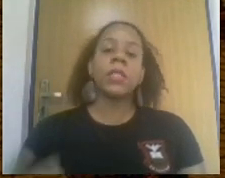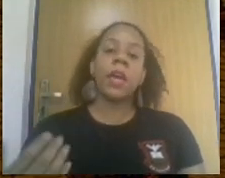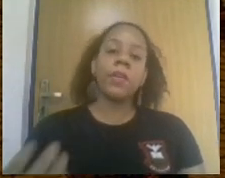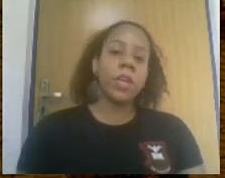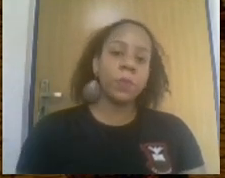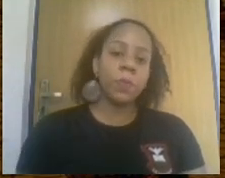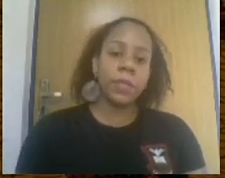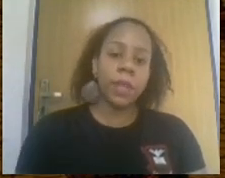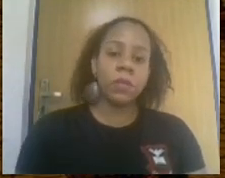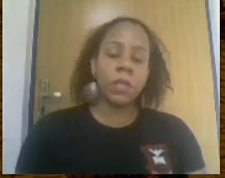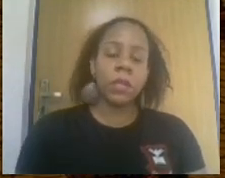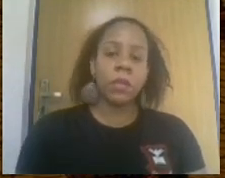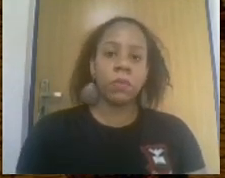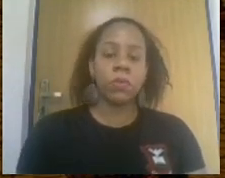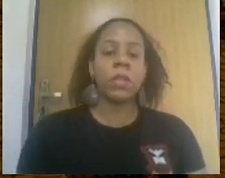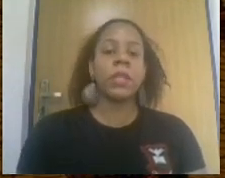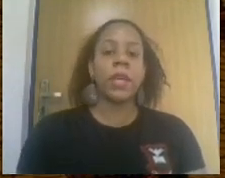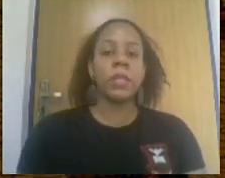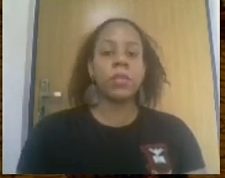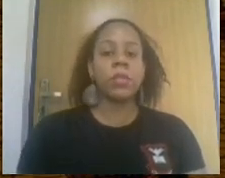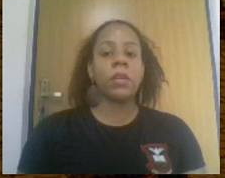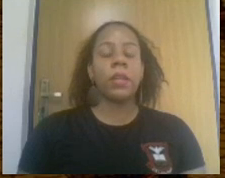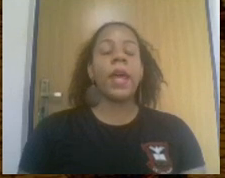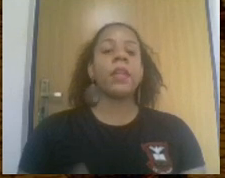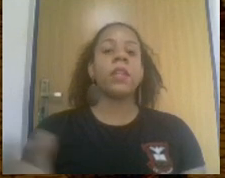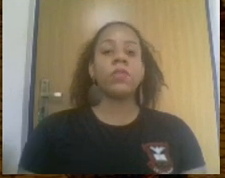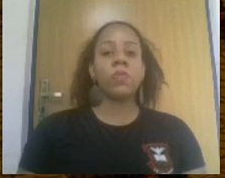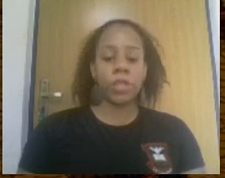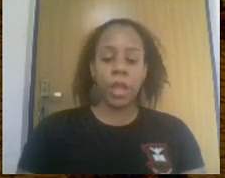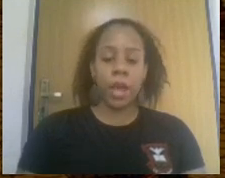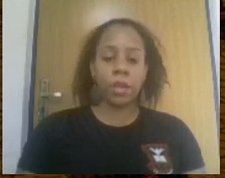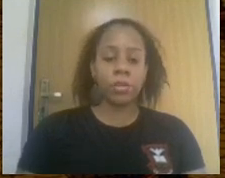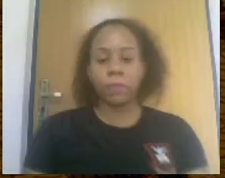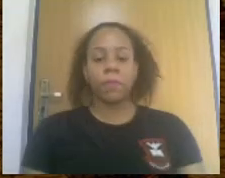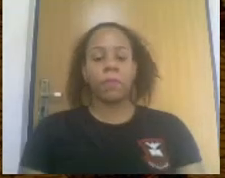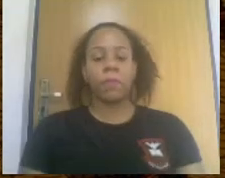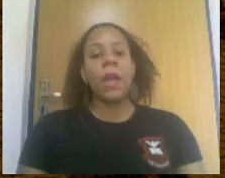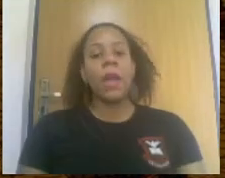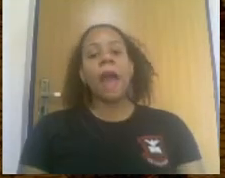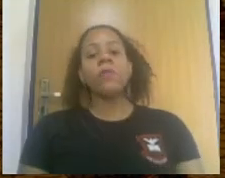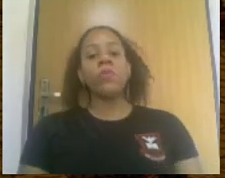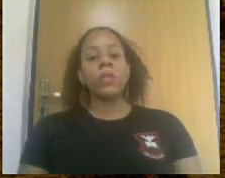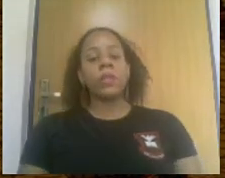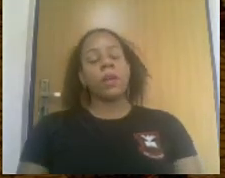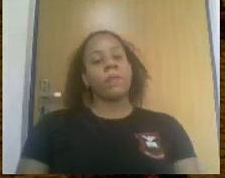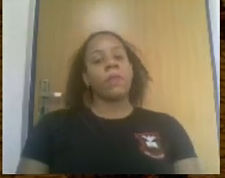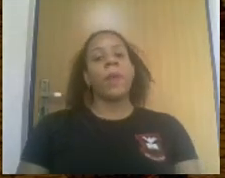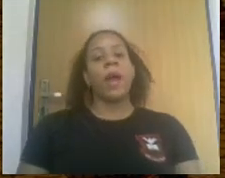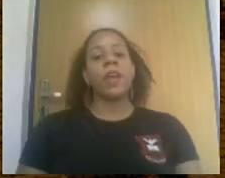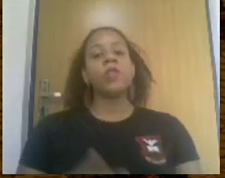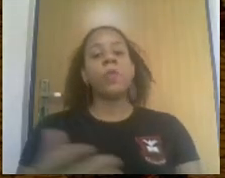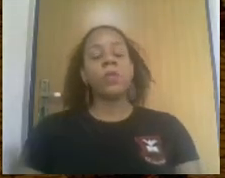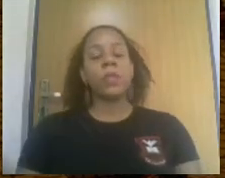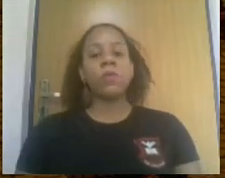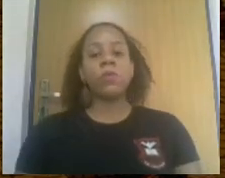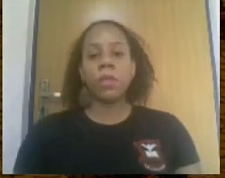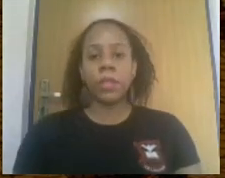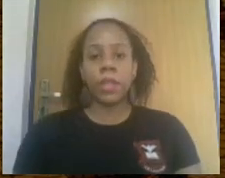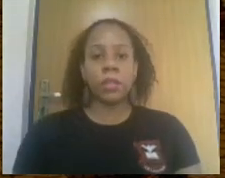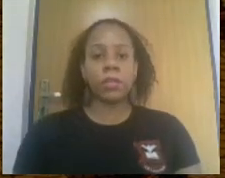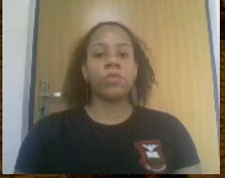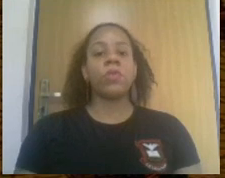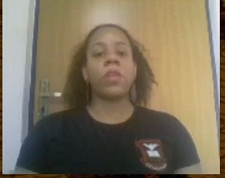e quiseram expulsar os holandeses, das suas terras. A luta para expulsar